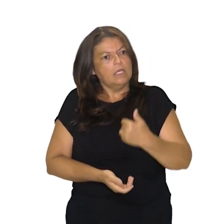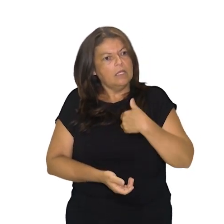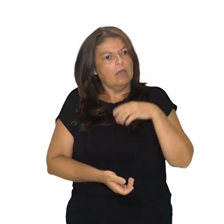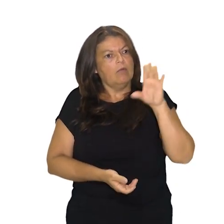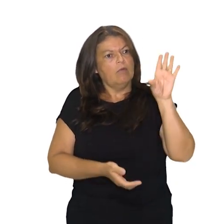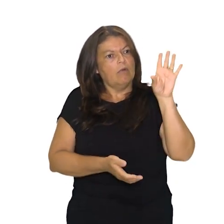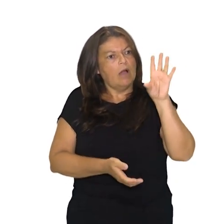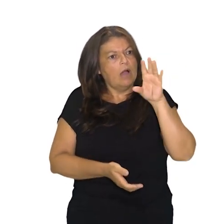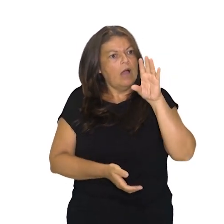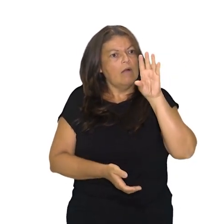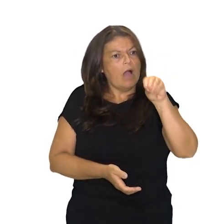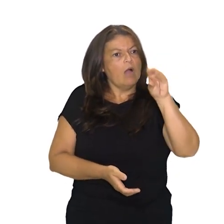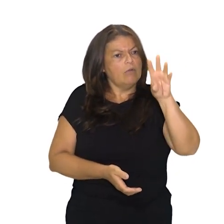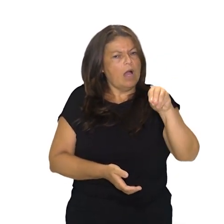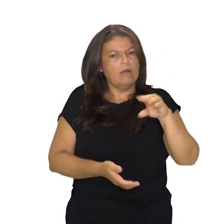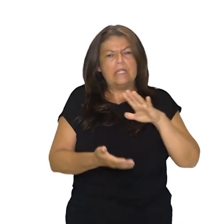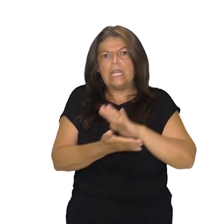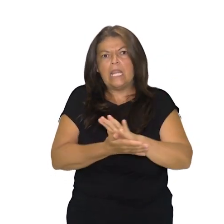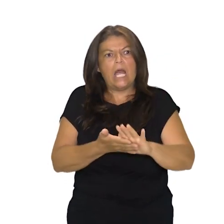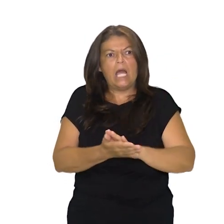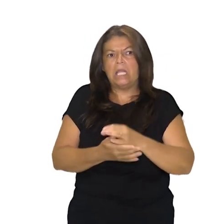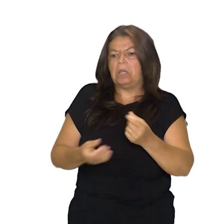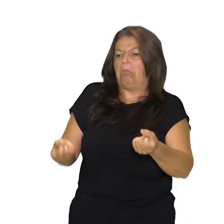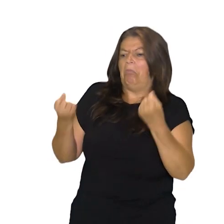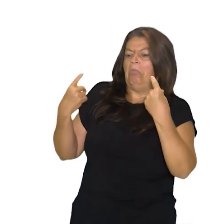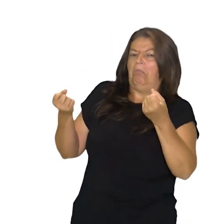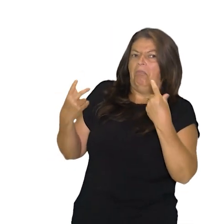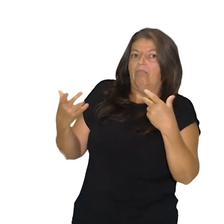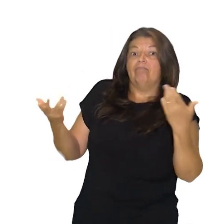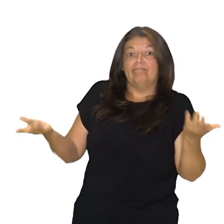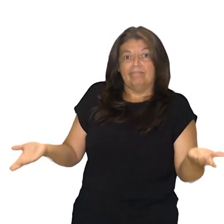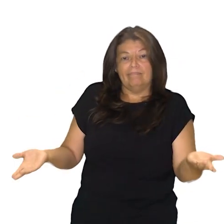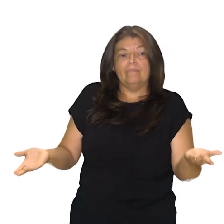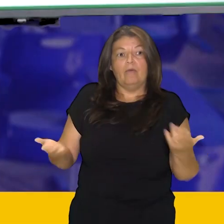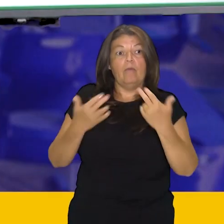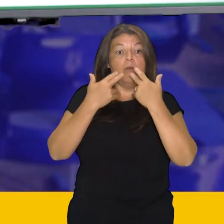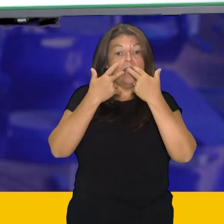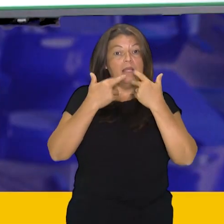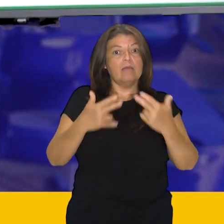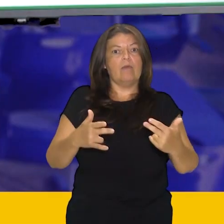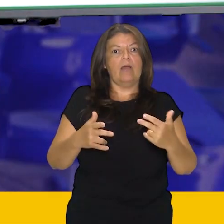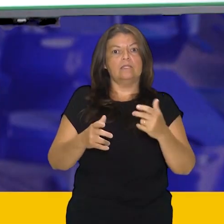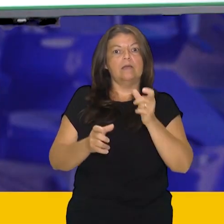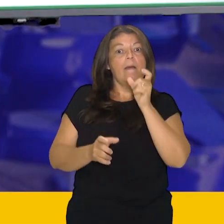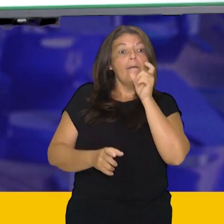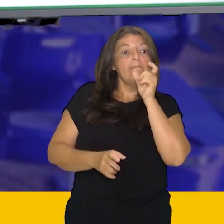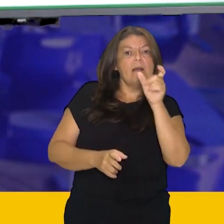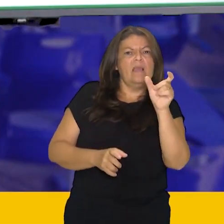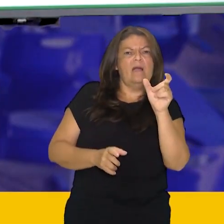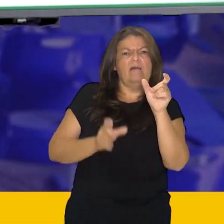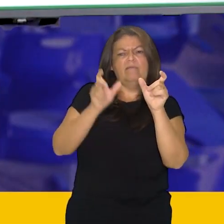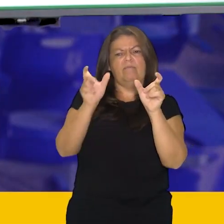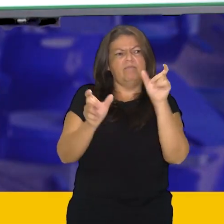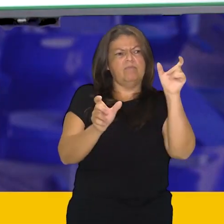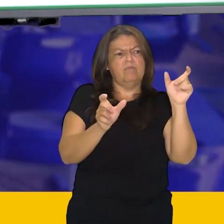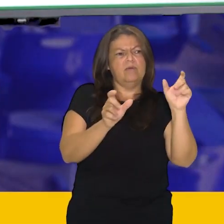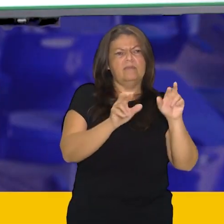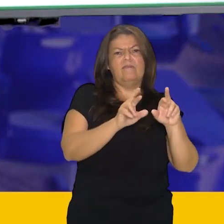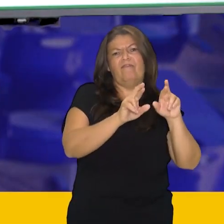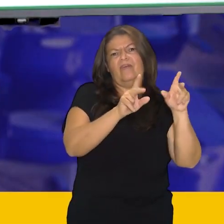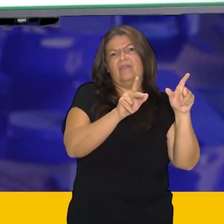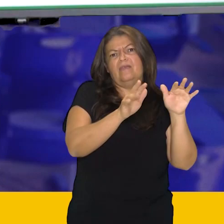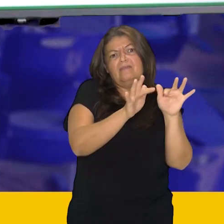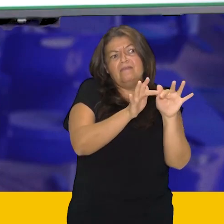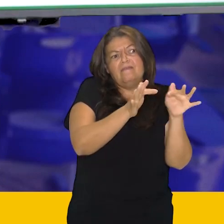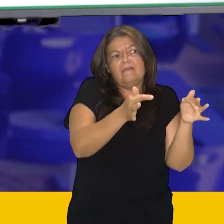nada. Veja, é uma linguagem bem característica aí da área